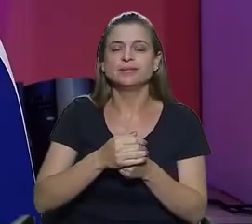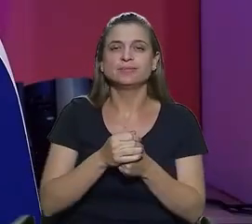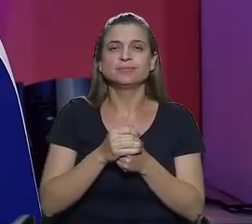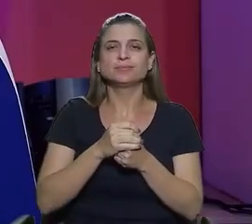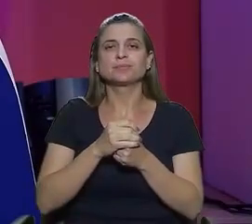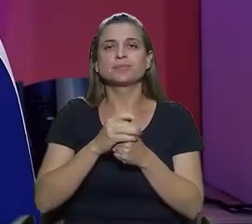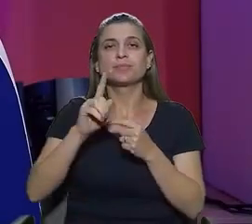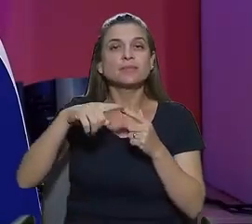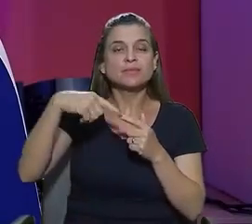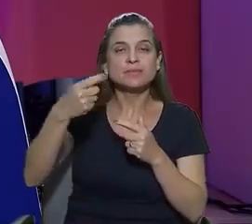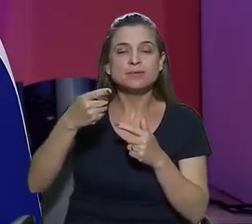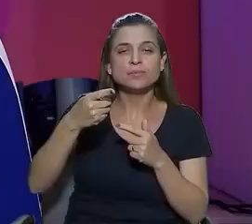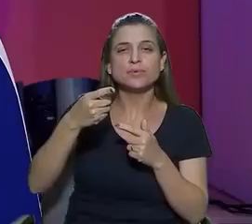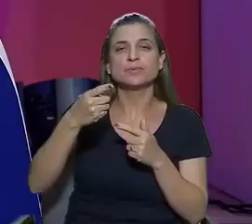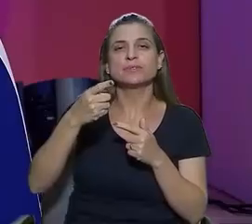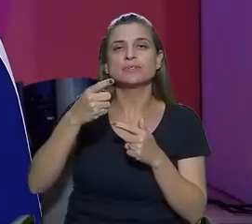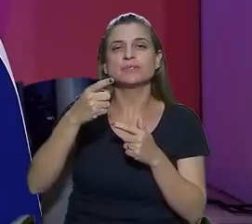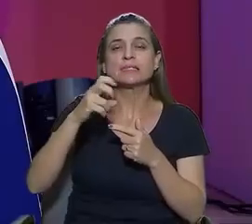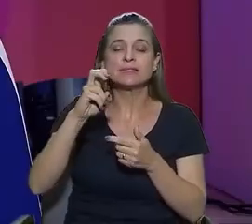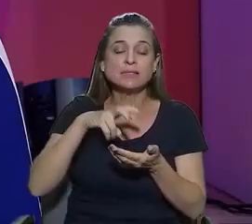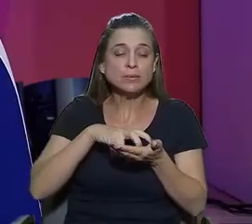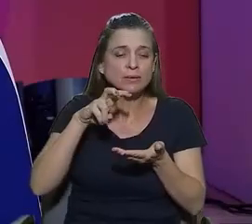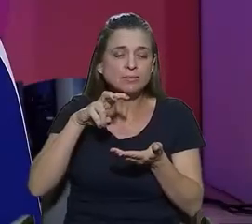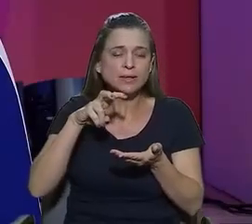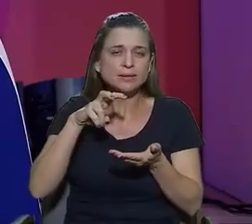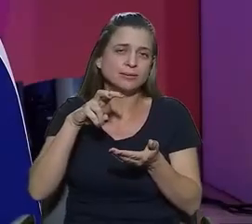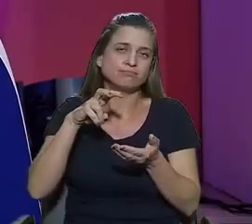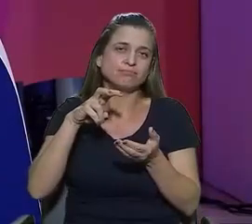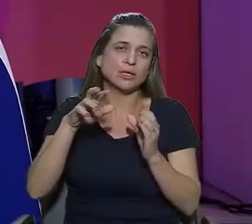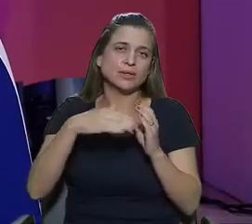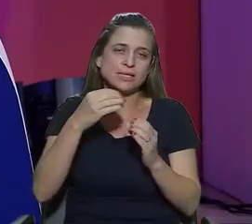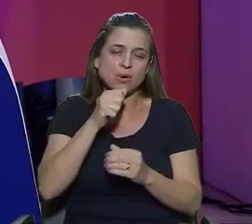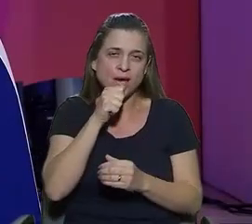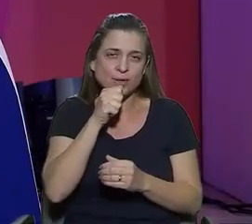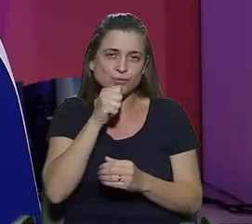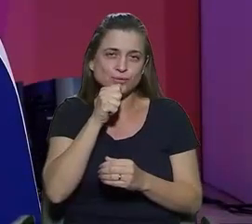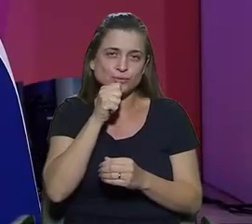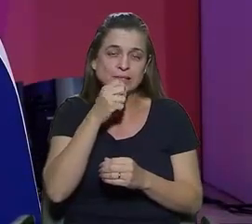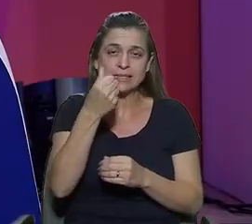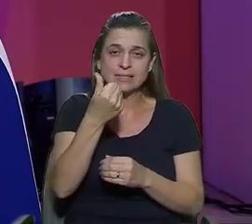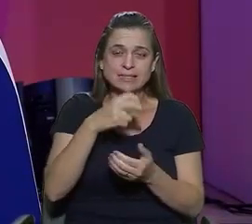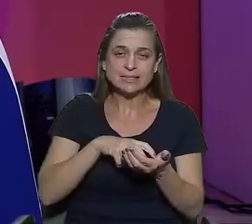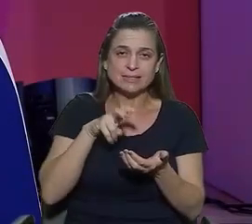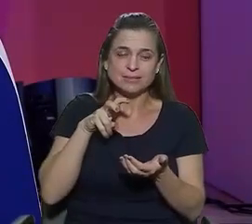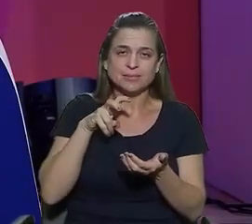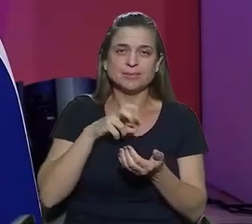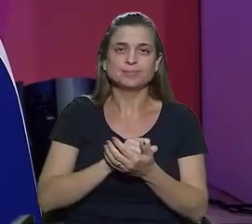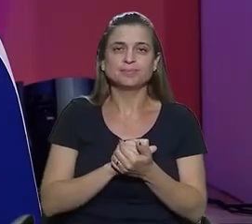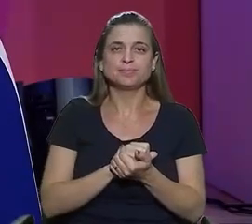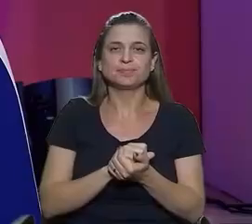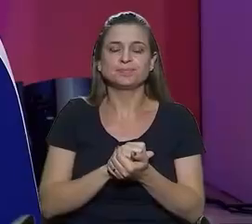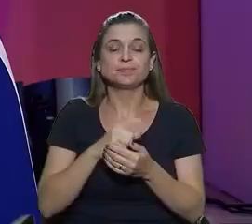5, 6 da manhã, eu recebo um áudio da Cida. Eu falei, gente, a mulher me mandou um áudio 6 da manhã. Aí,